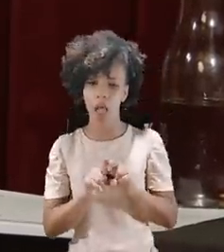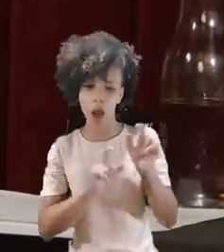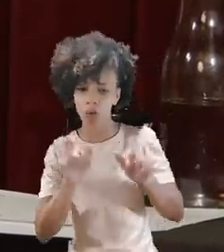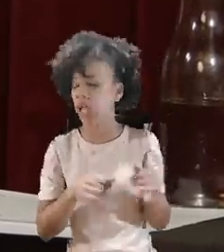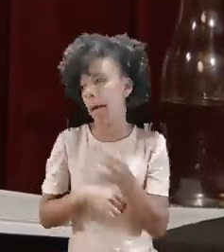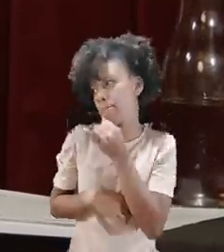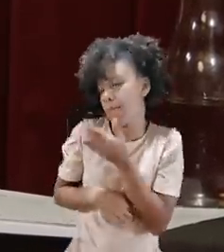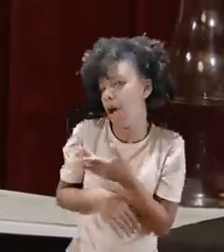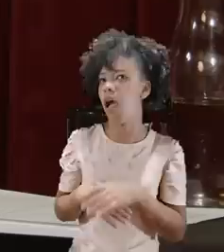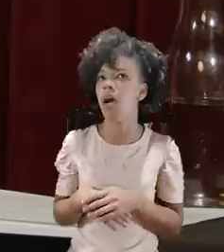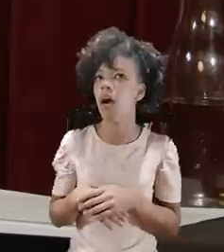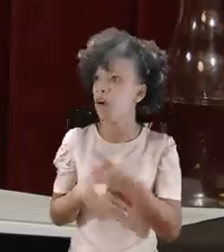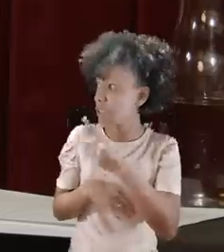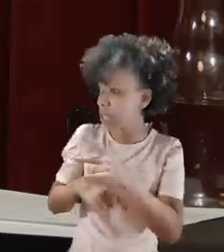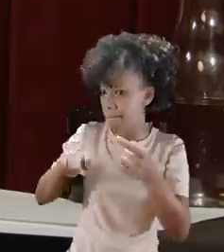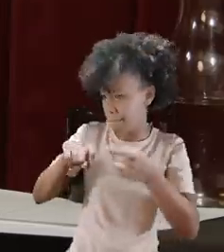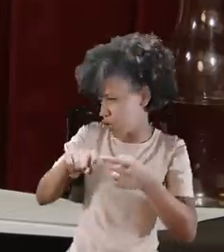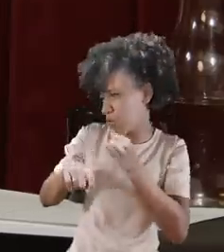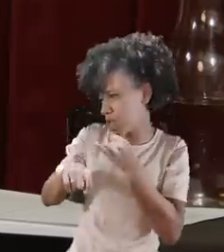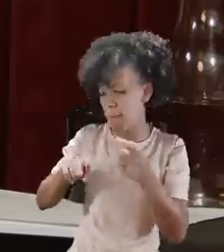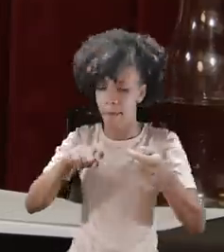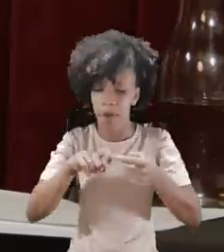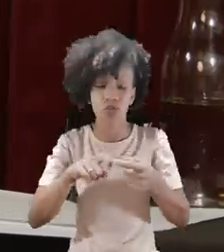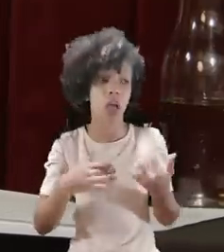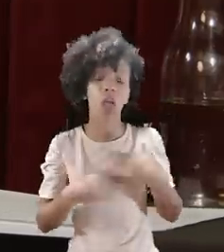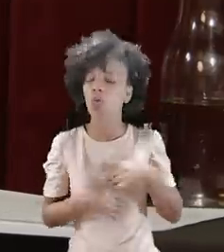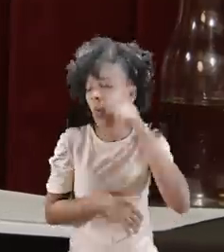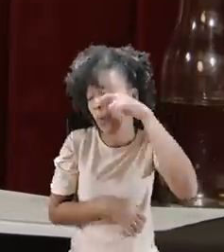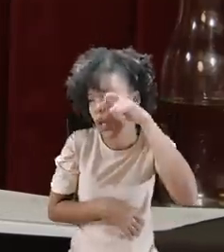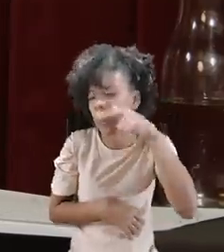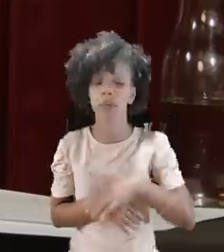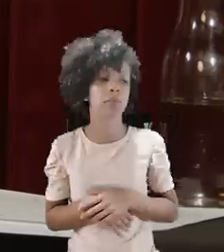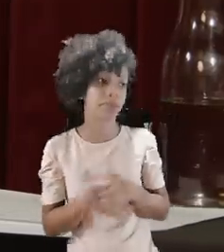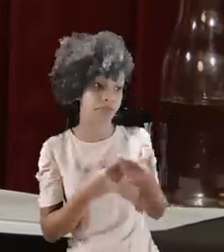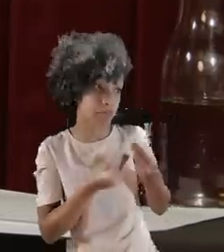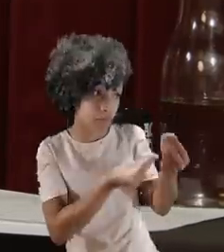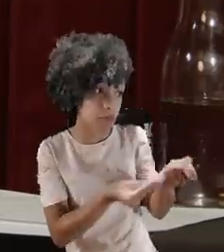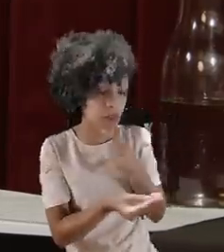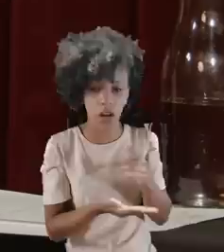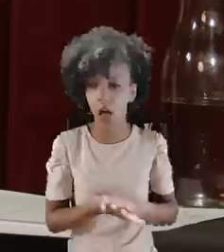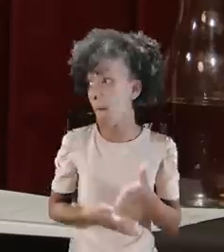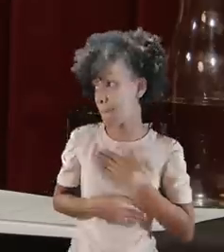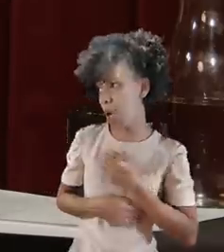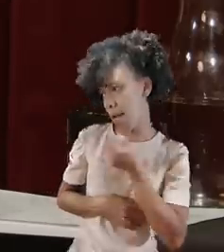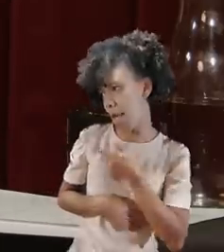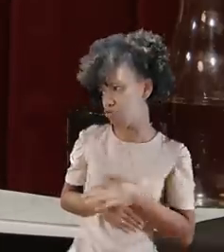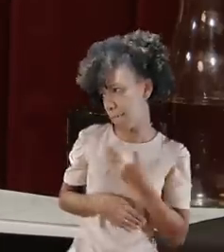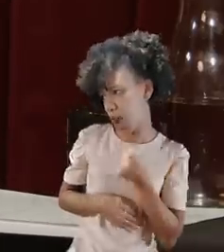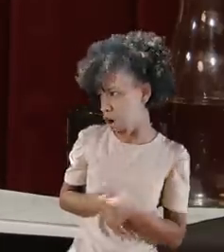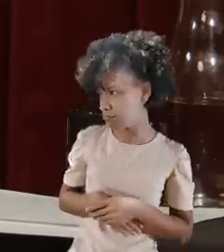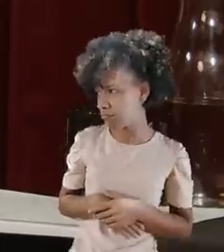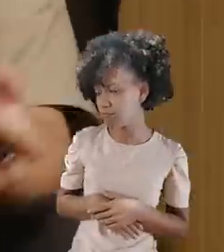uma coisa que tipo assim eu sou médico e eu vou lá e falou Mano tô com gripe e aí você fala assim Toma esse remédio não tomo meu remédio